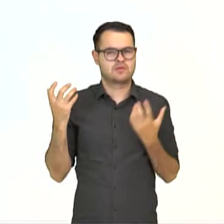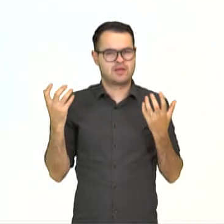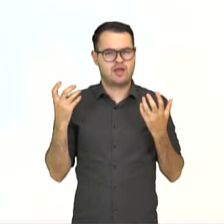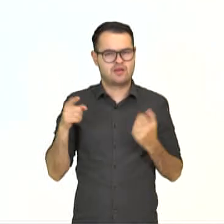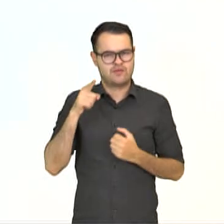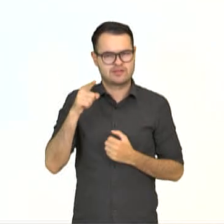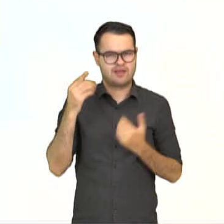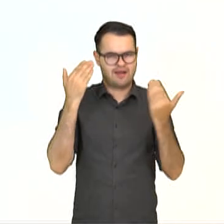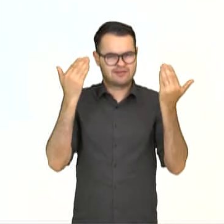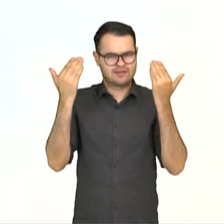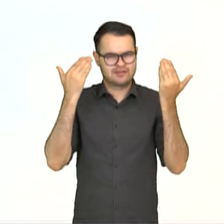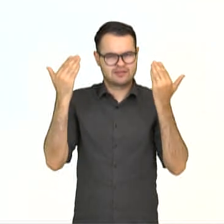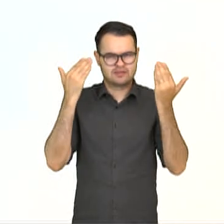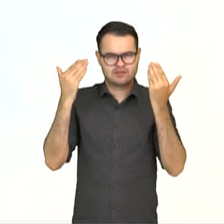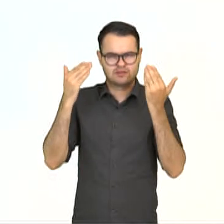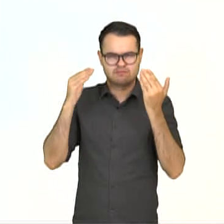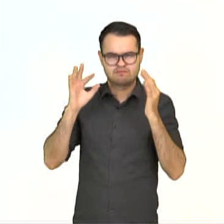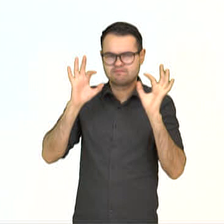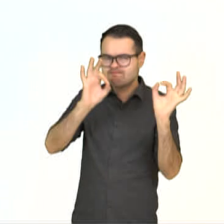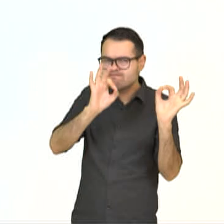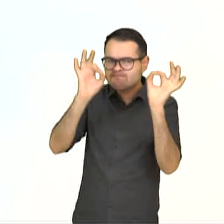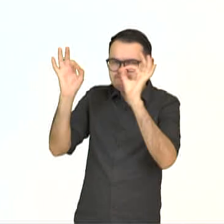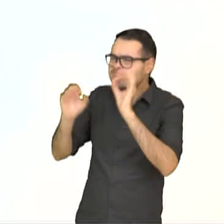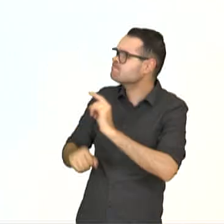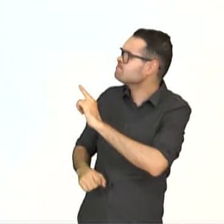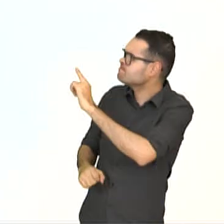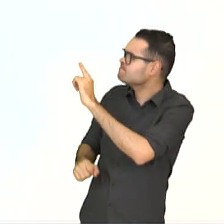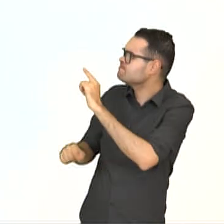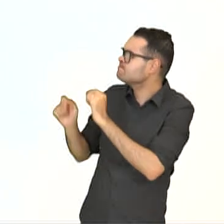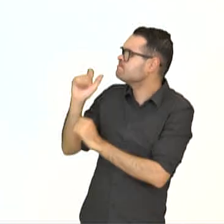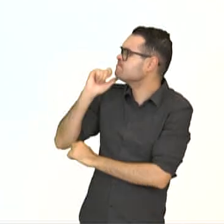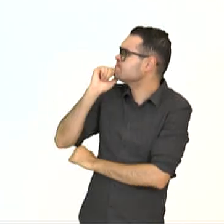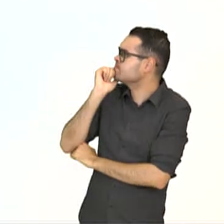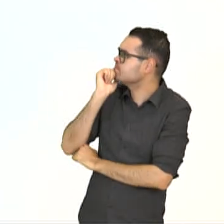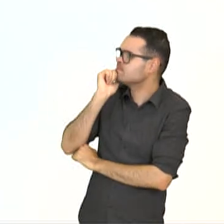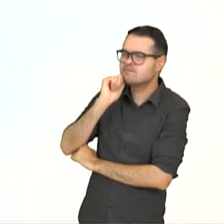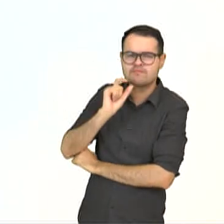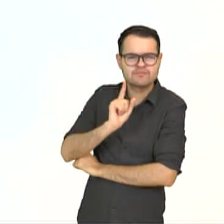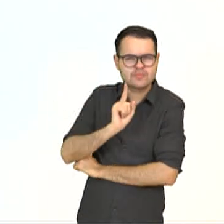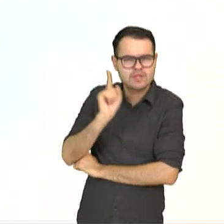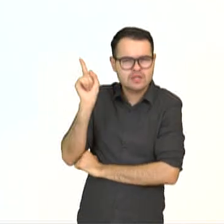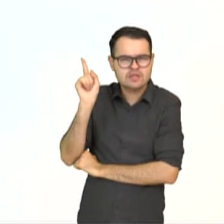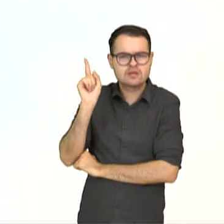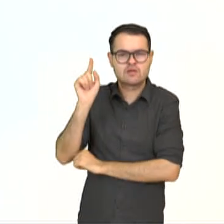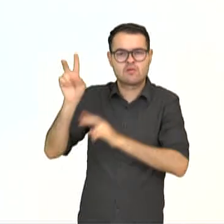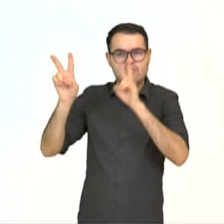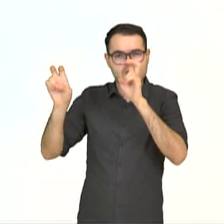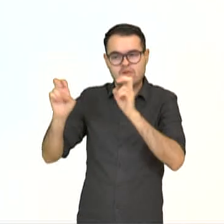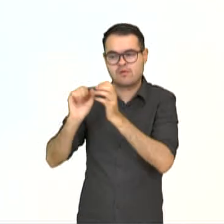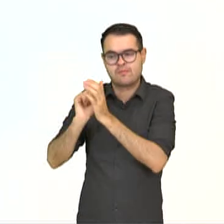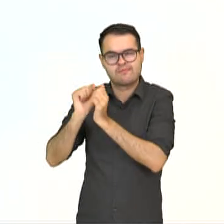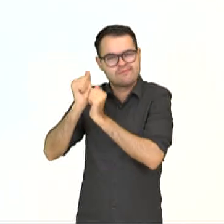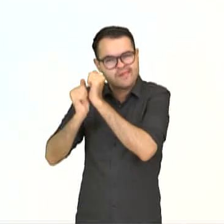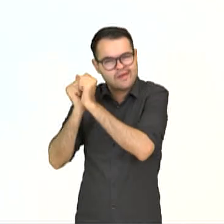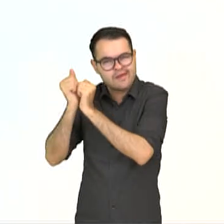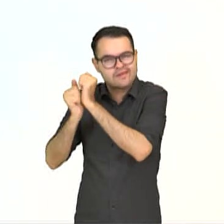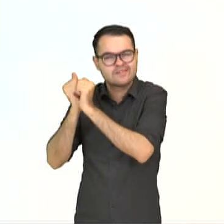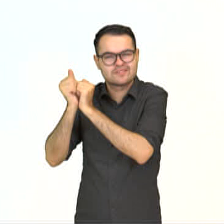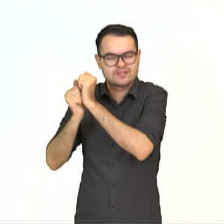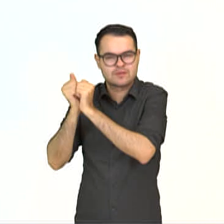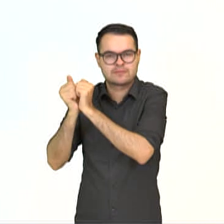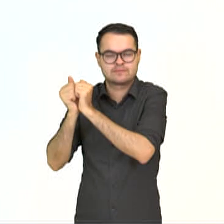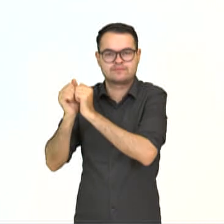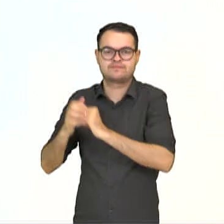você analise com bastante cuidado estas duas imagens, que é o beijo de Auguste Rodin